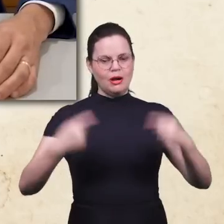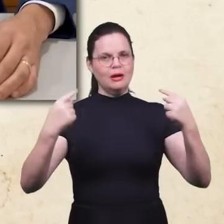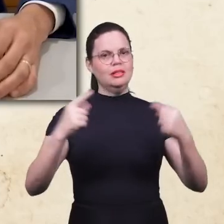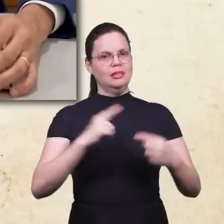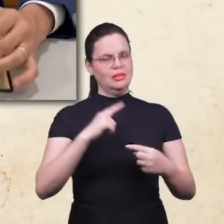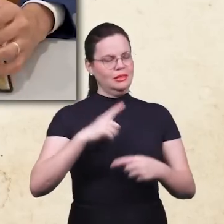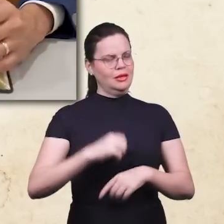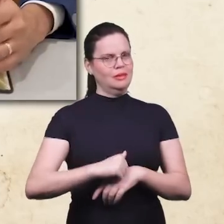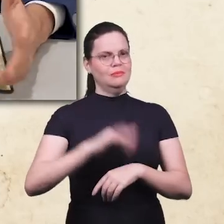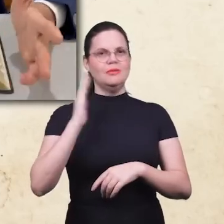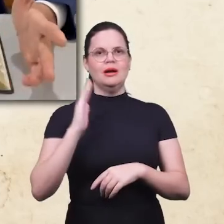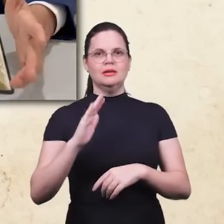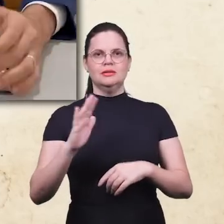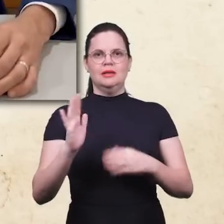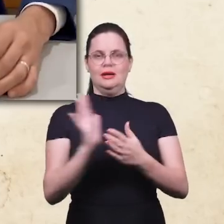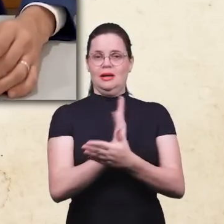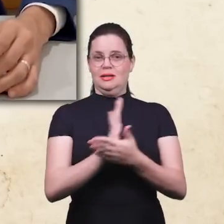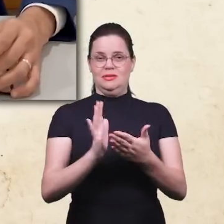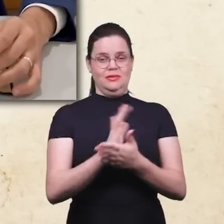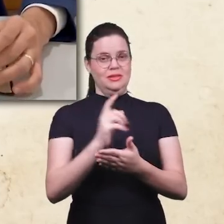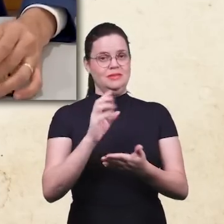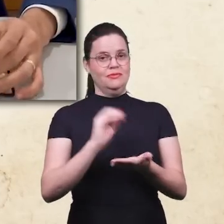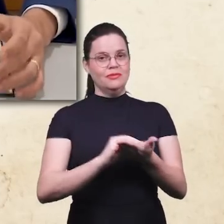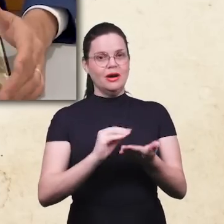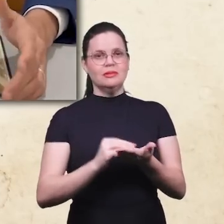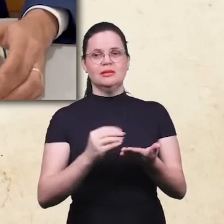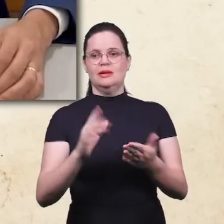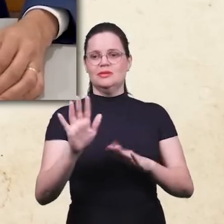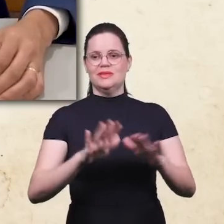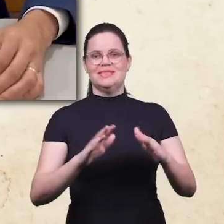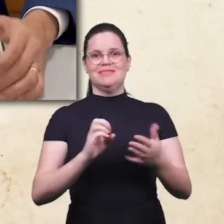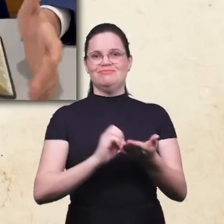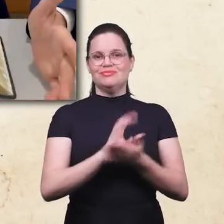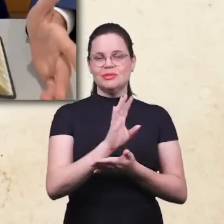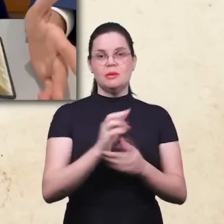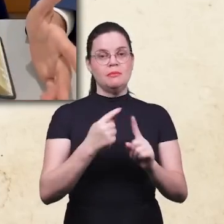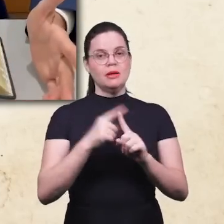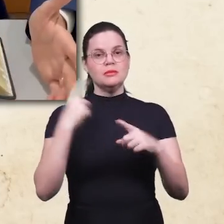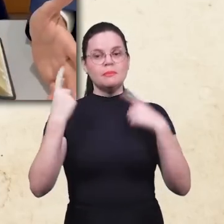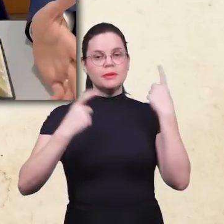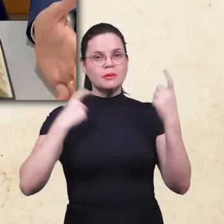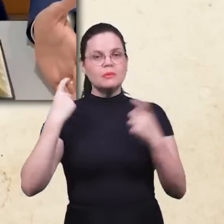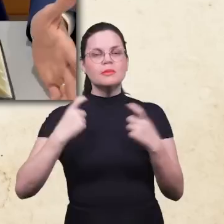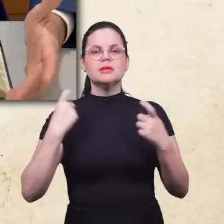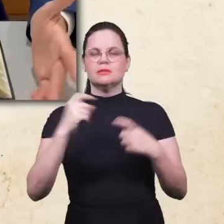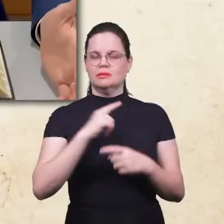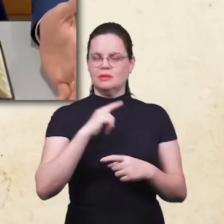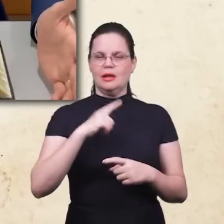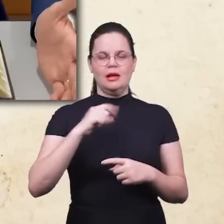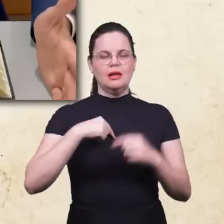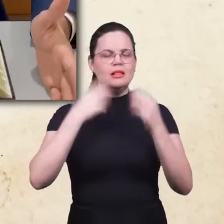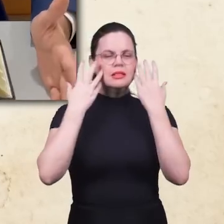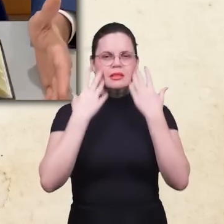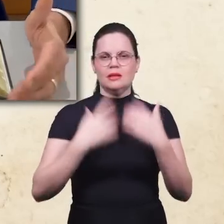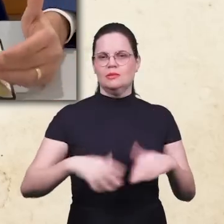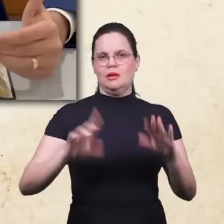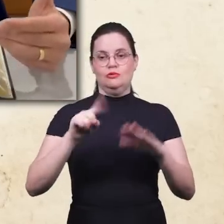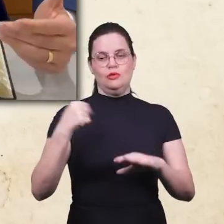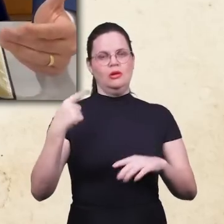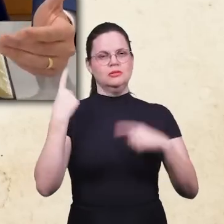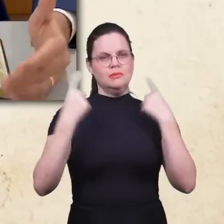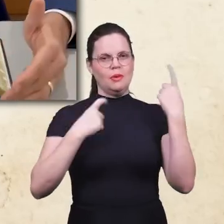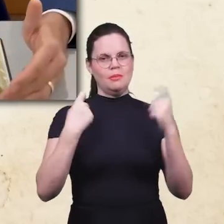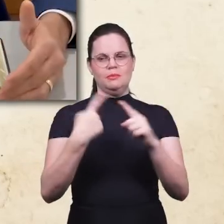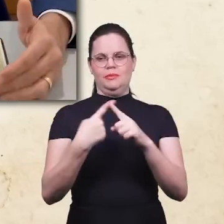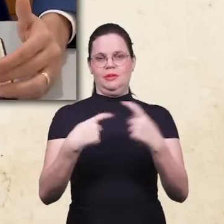portas se fecham cada vez mais para tantos, e há tanta preocupação acerca disso, e é natural, né? O jovem tem